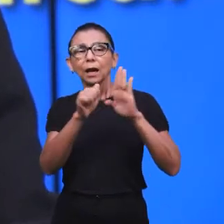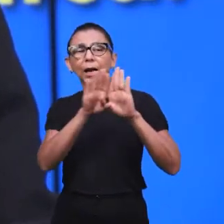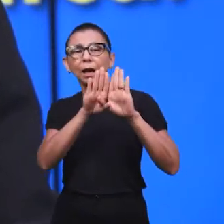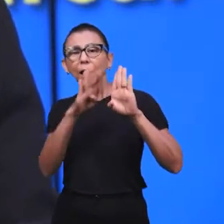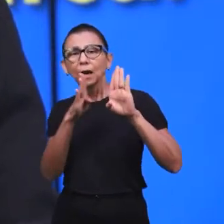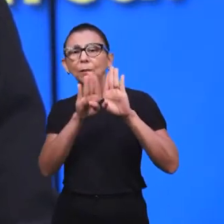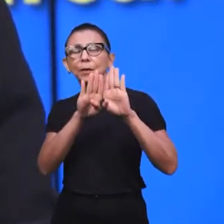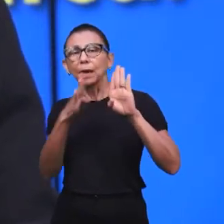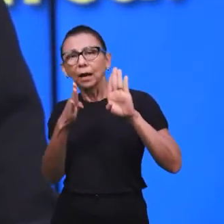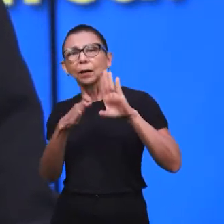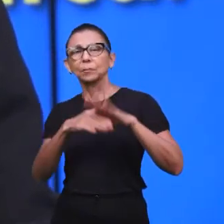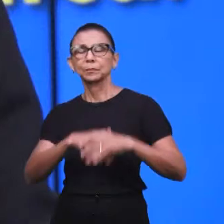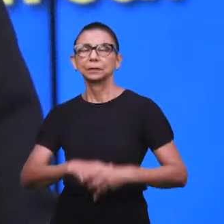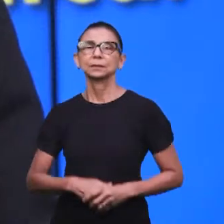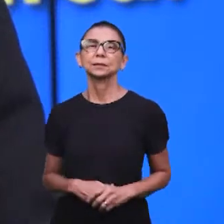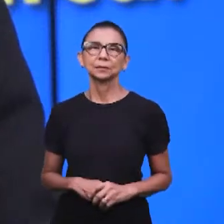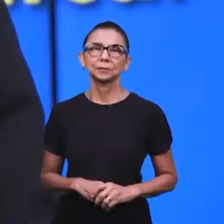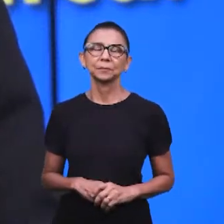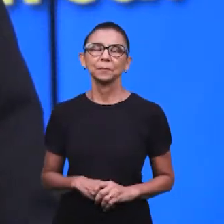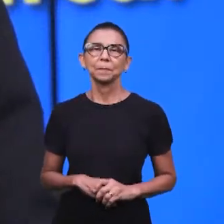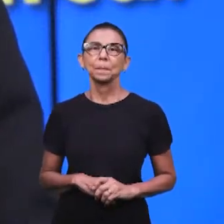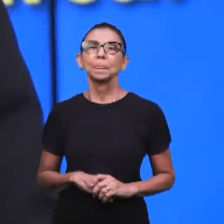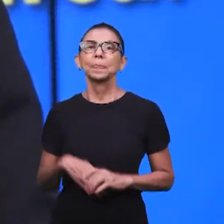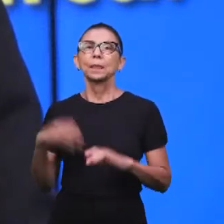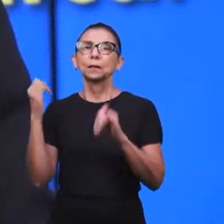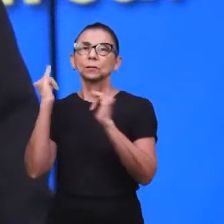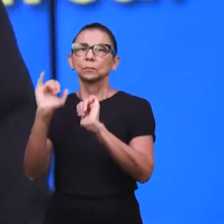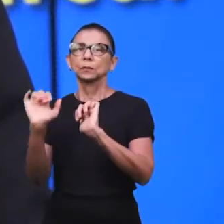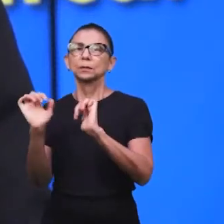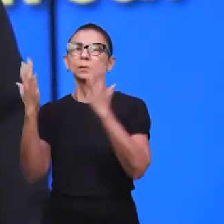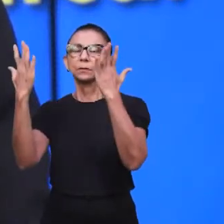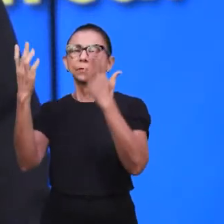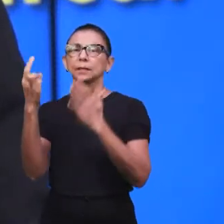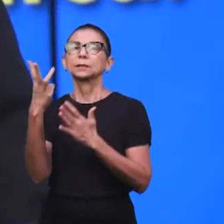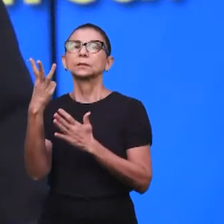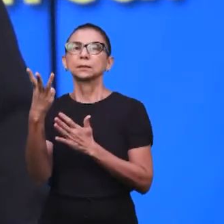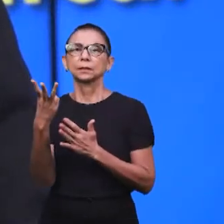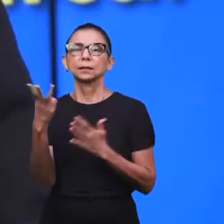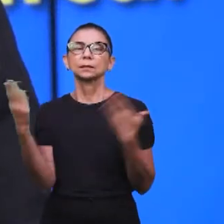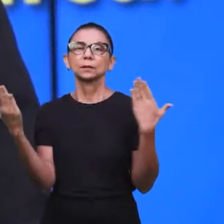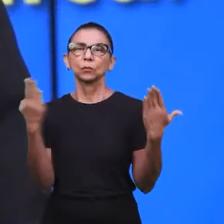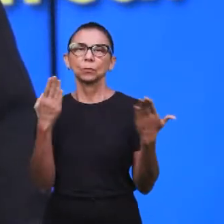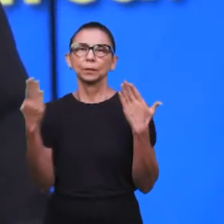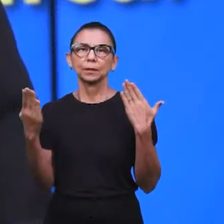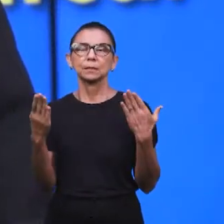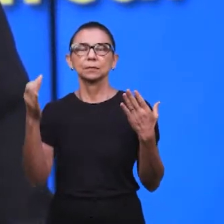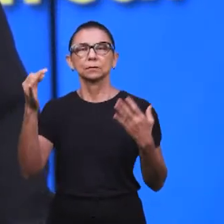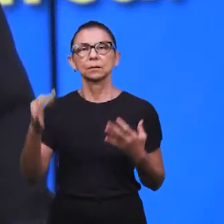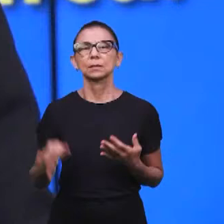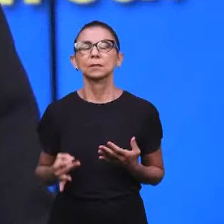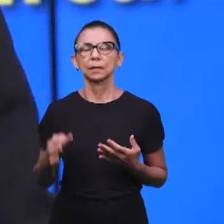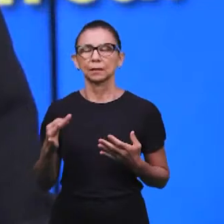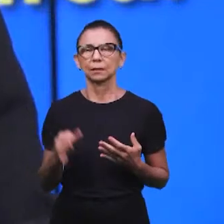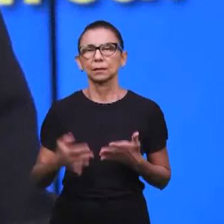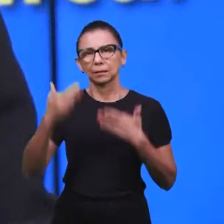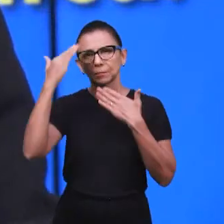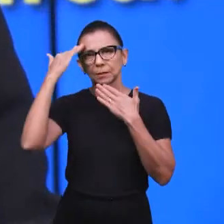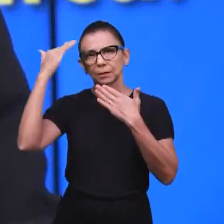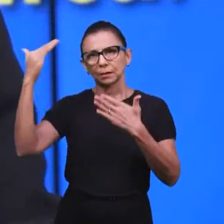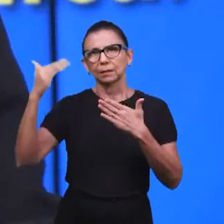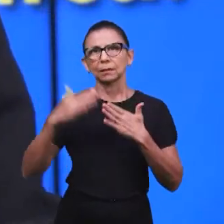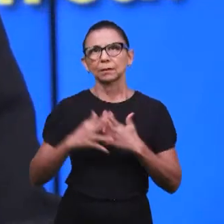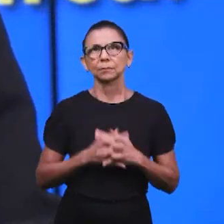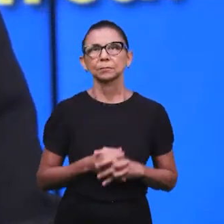voz do Senhor, e nós estamos hoje sendo advertidos pelo Trombetas e Festas com relação ao preparo da igreja para o arrebatamento. Obrigado pela